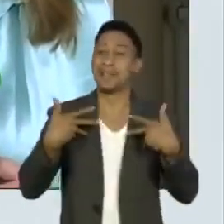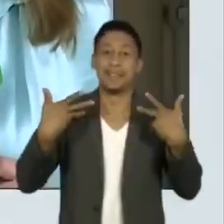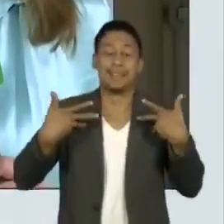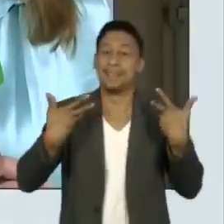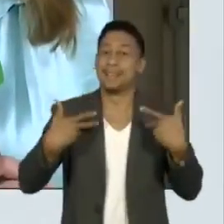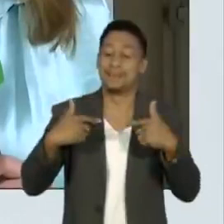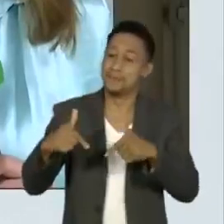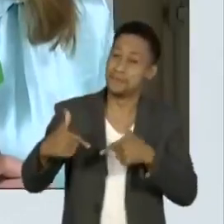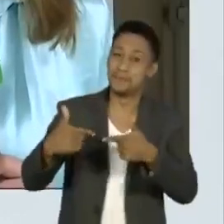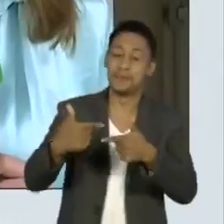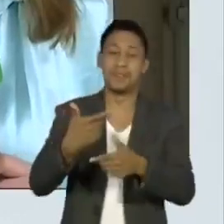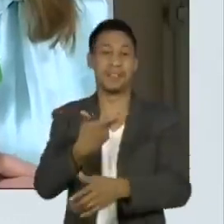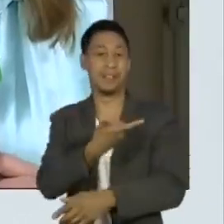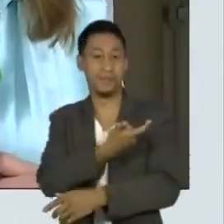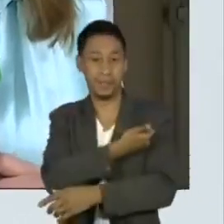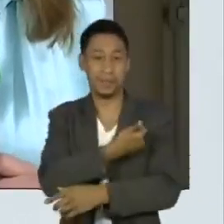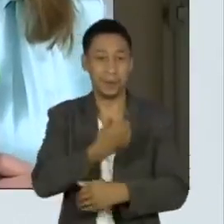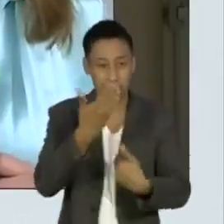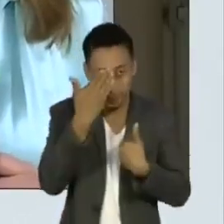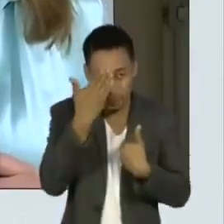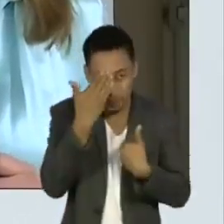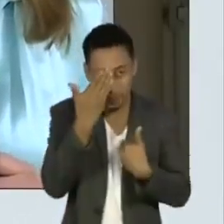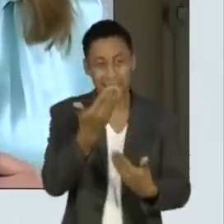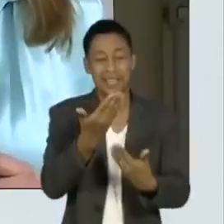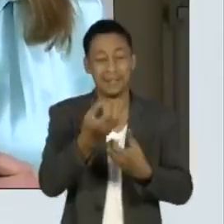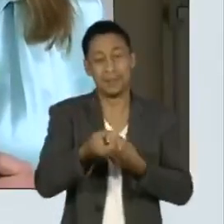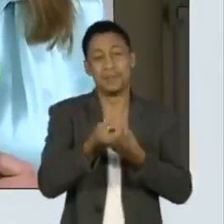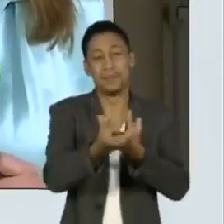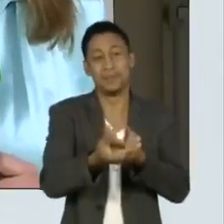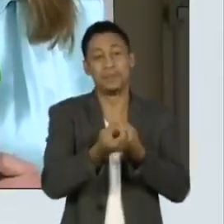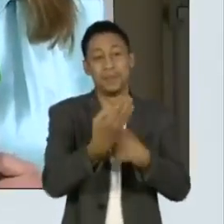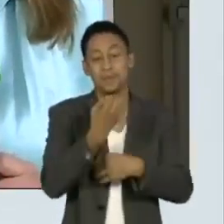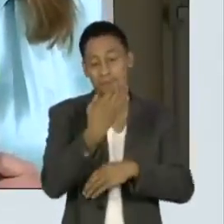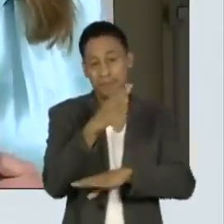tanto em tomar a vacina. Obrigada, Vanessa, pelas suas informações e boa tarde.